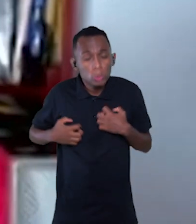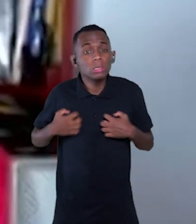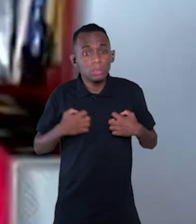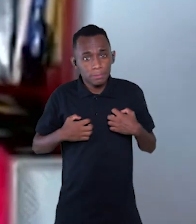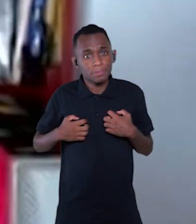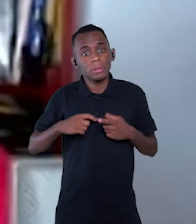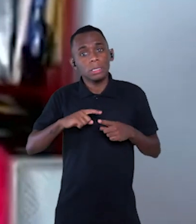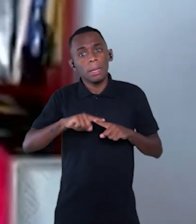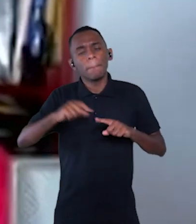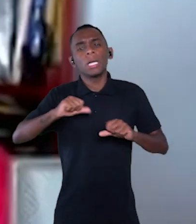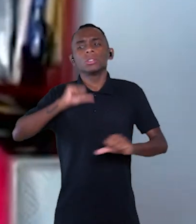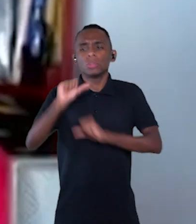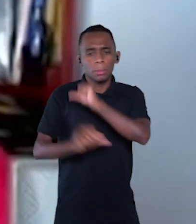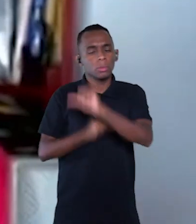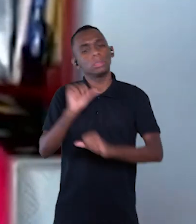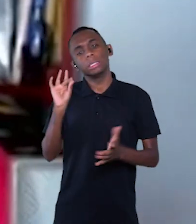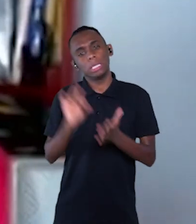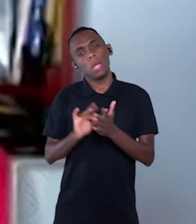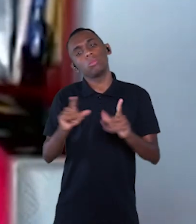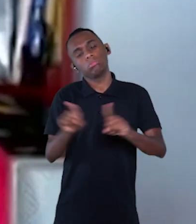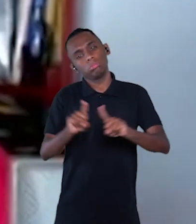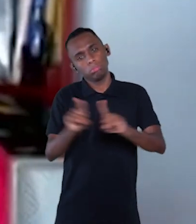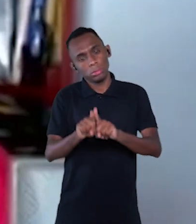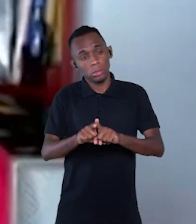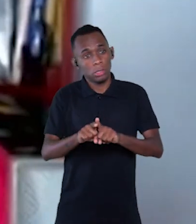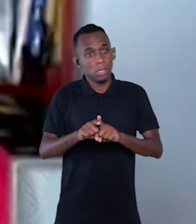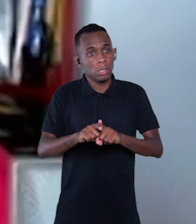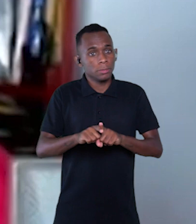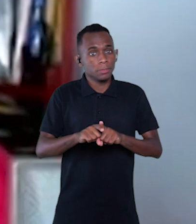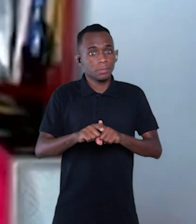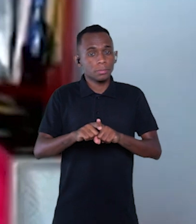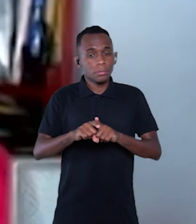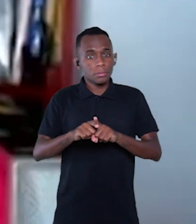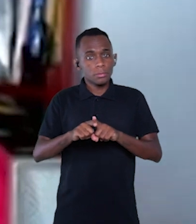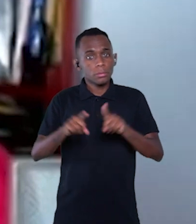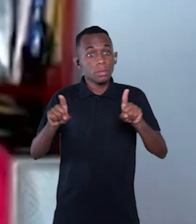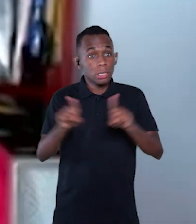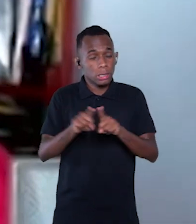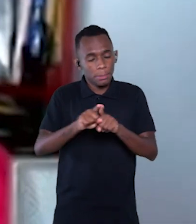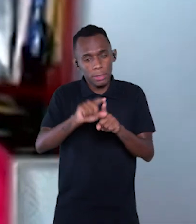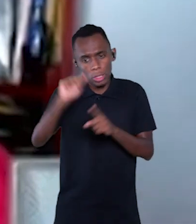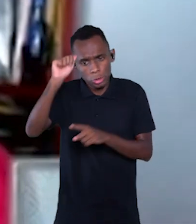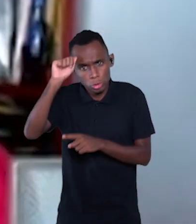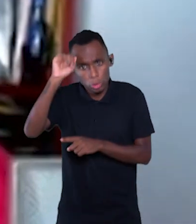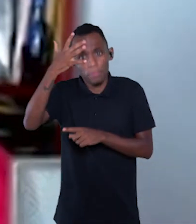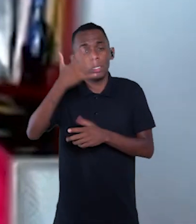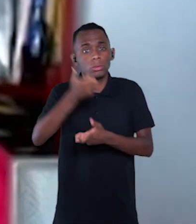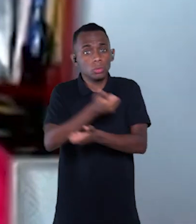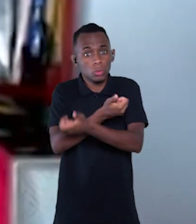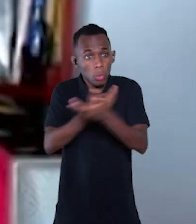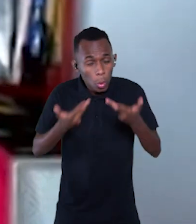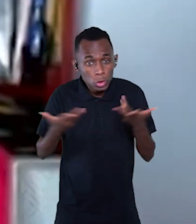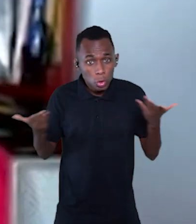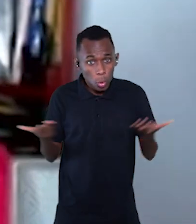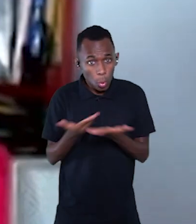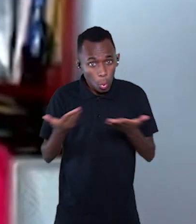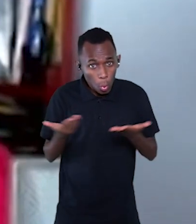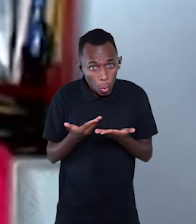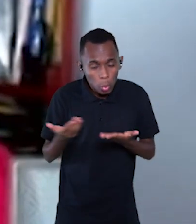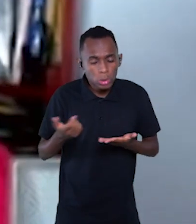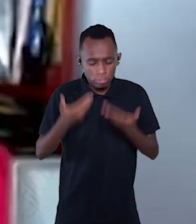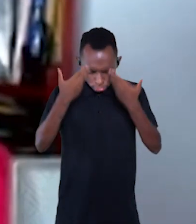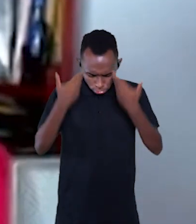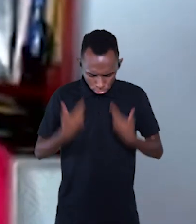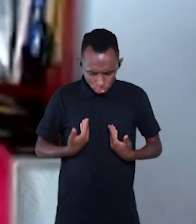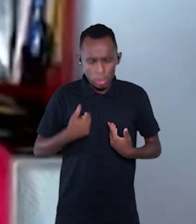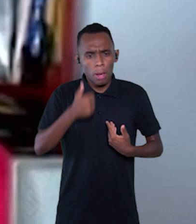essa angústia me gerou muita transformação e me levou a tomar decisões e atitudes que hoje me